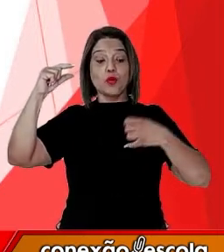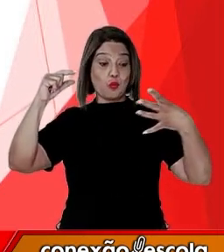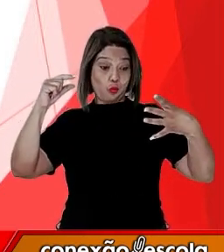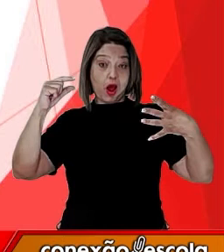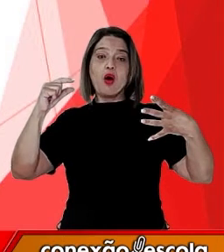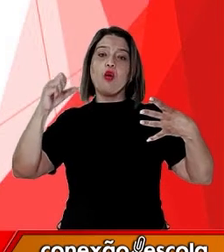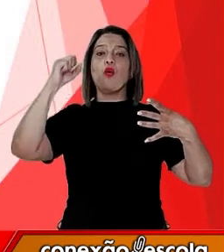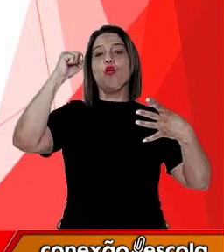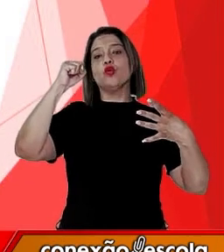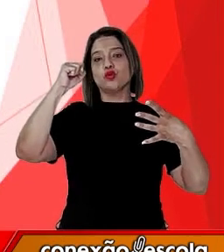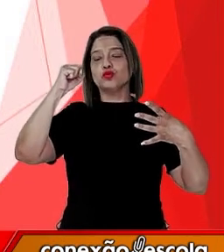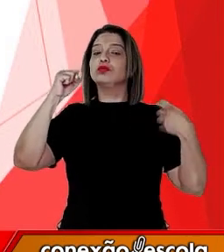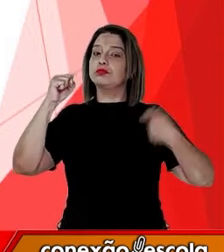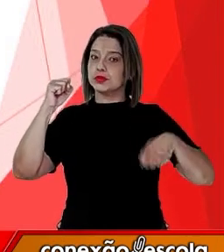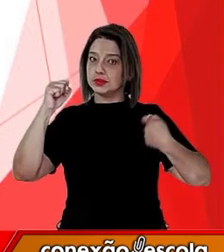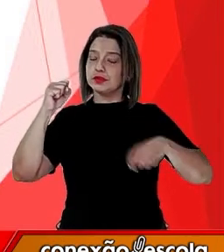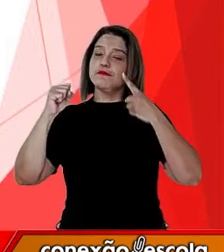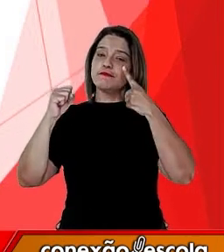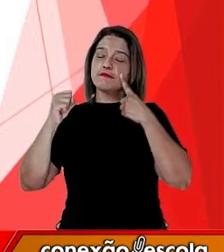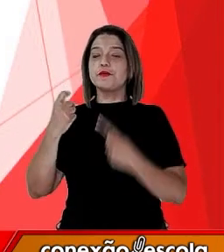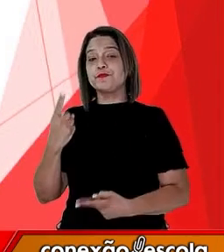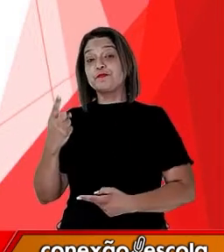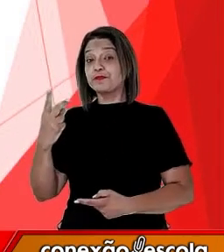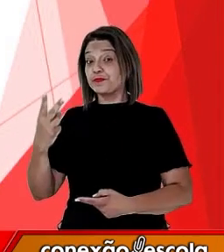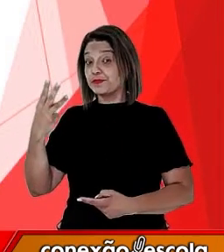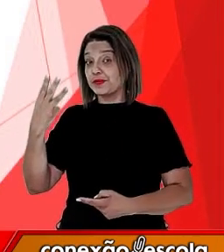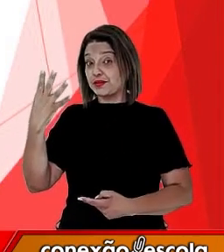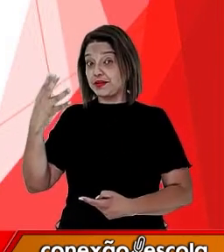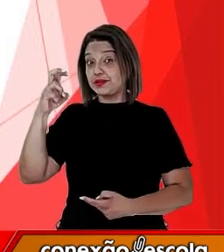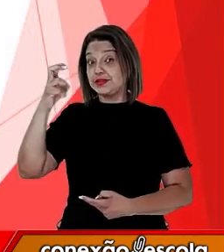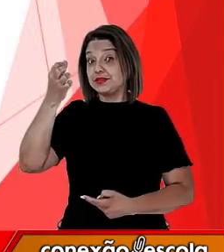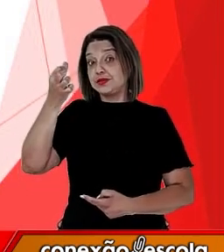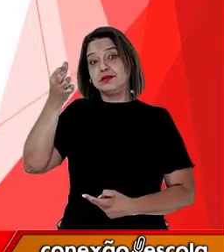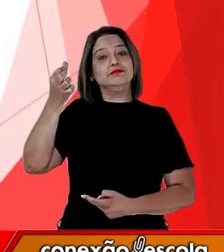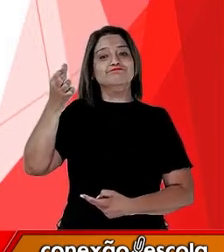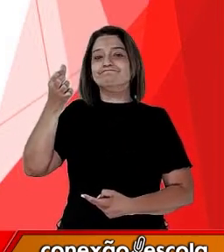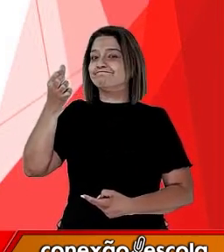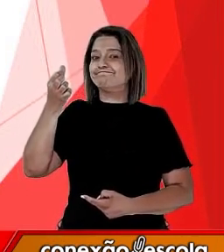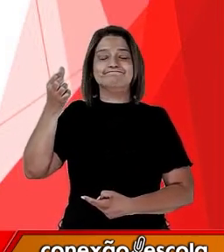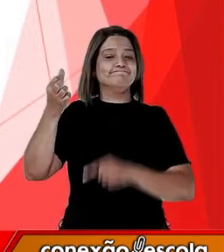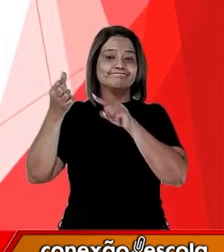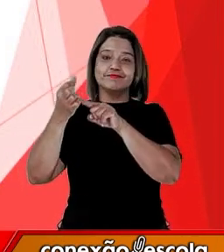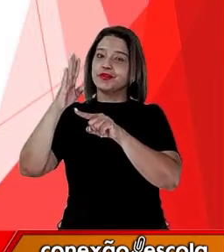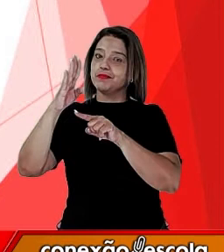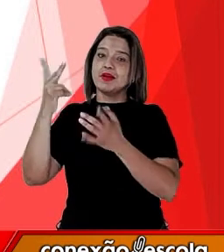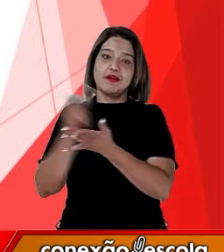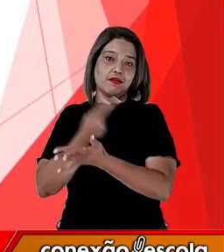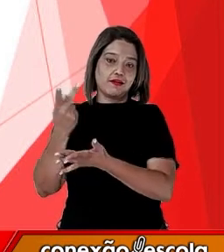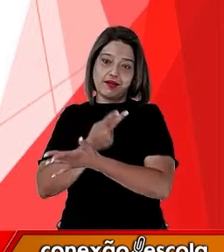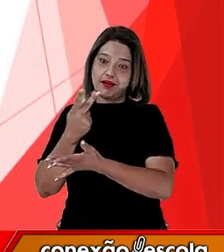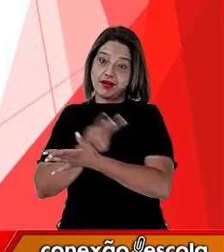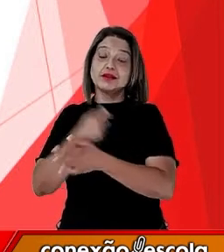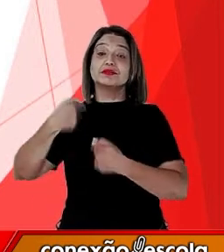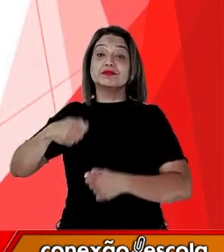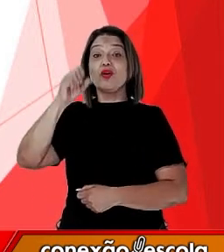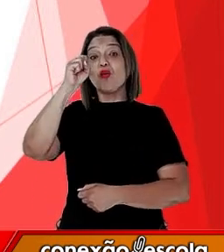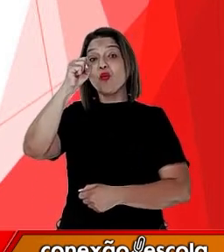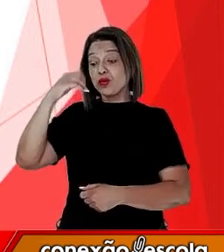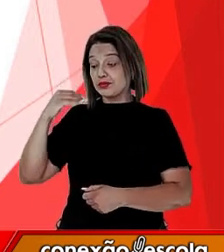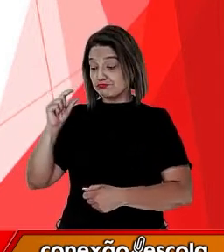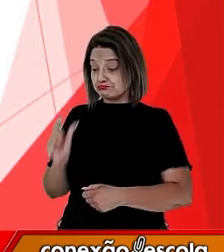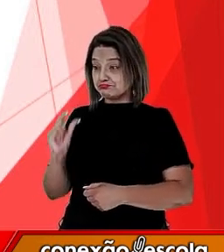que ser 8. Vamos contar? 1, 2, 3, 4, 5, 6. B não é, porque aqui teria que ser 8.